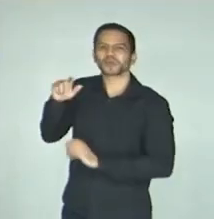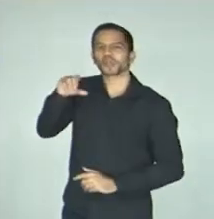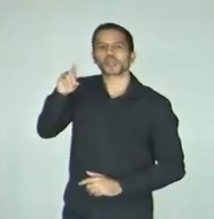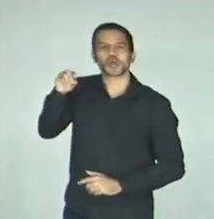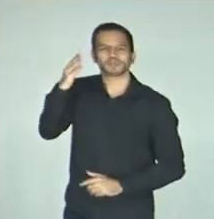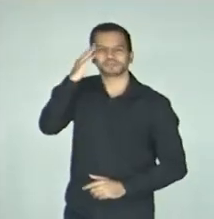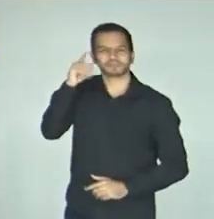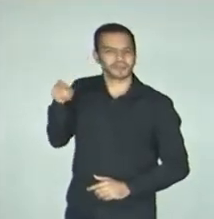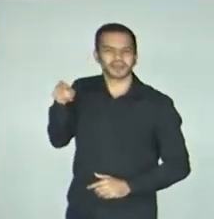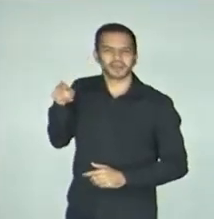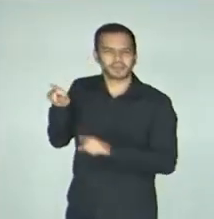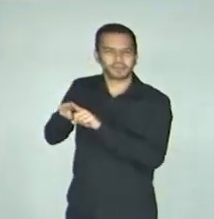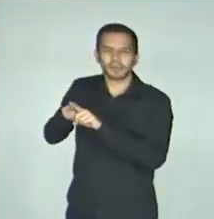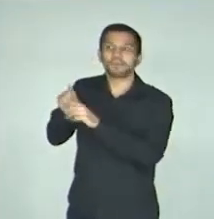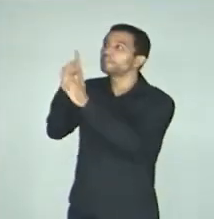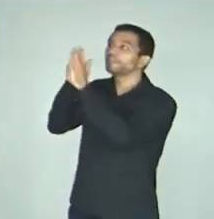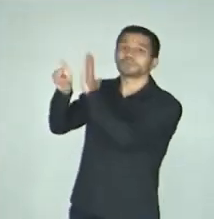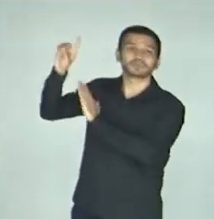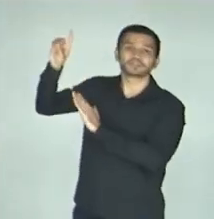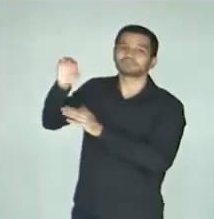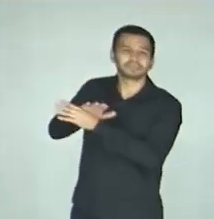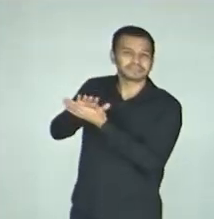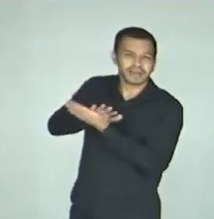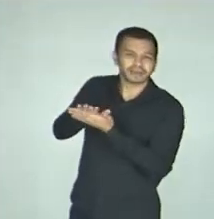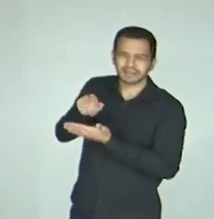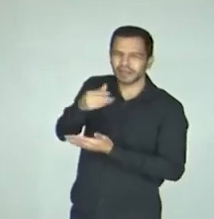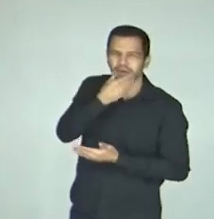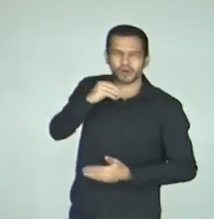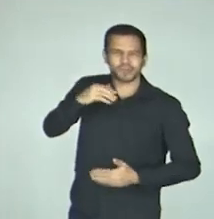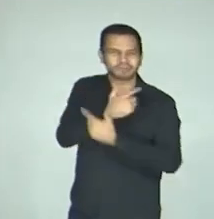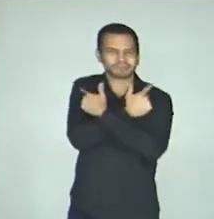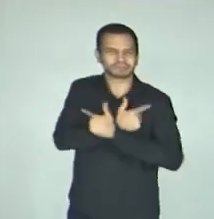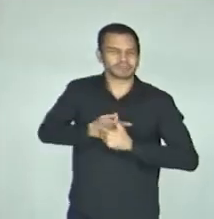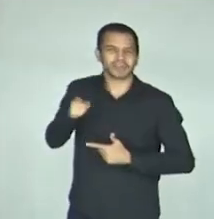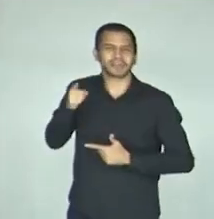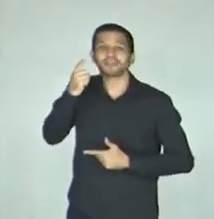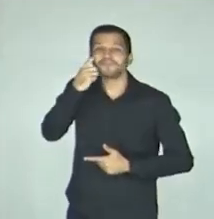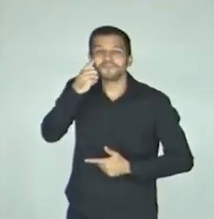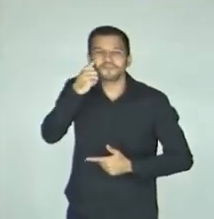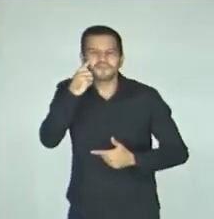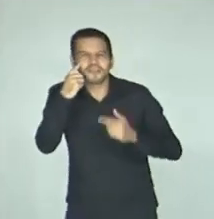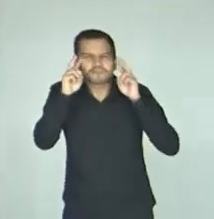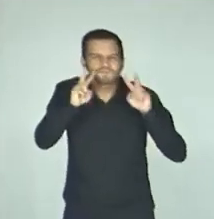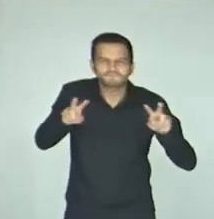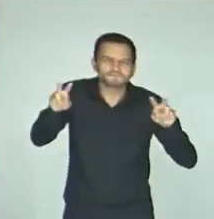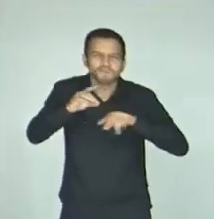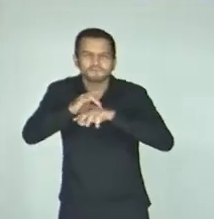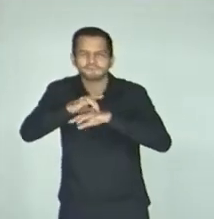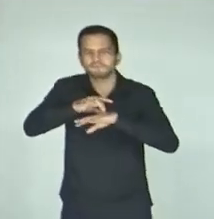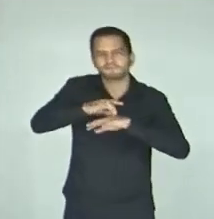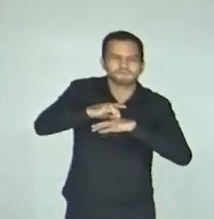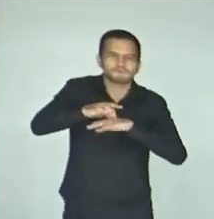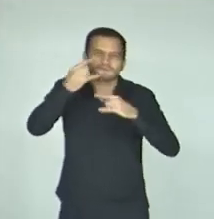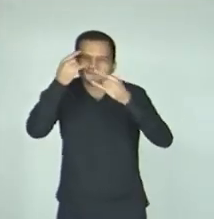perguntou a Deus a meus queridos lo é o cara que ver as coisas pela Ótica canal Abraão de uma